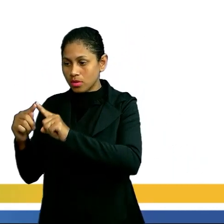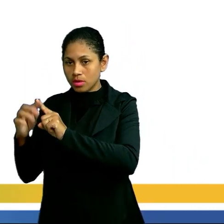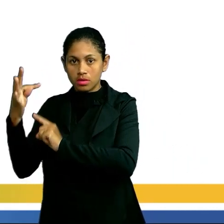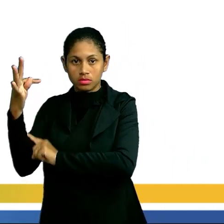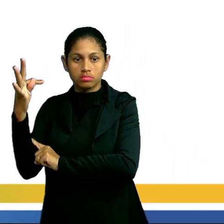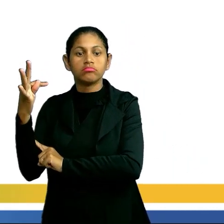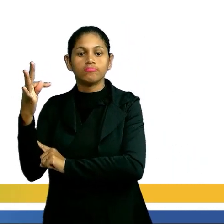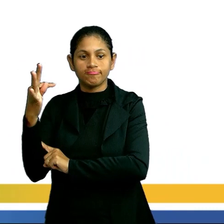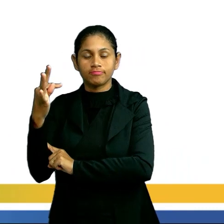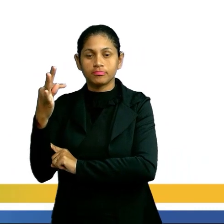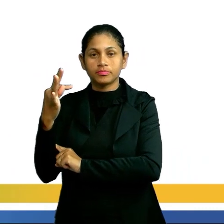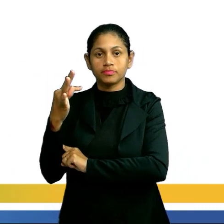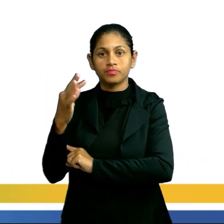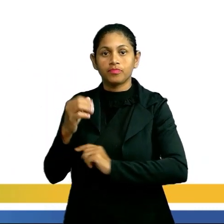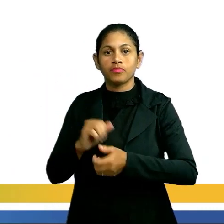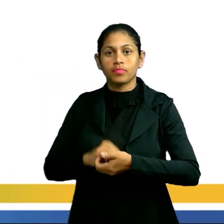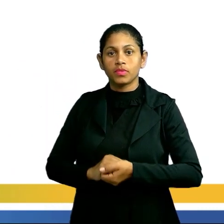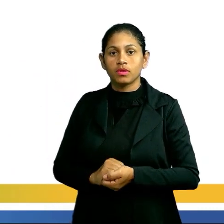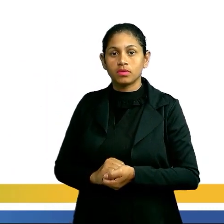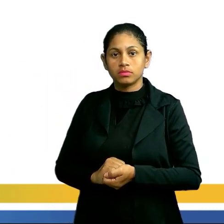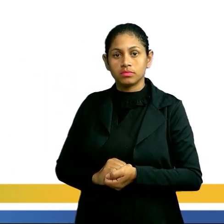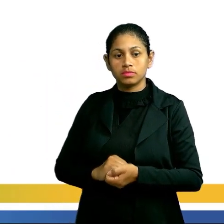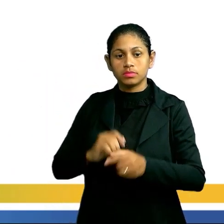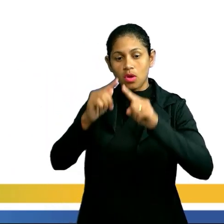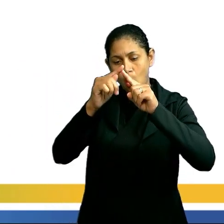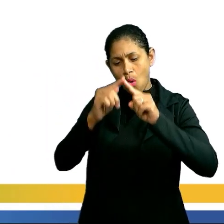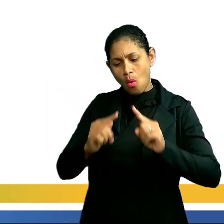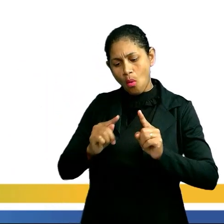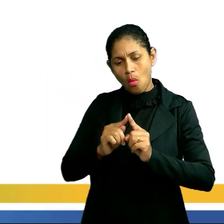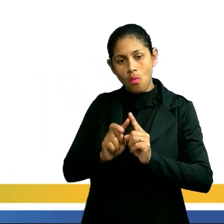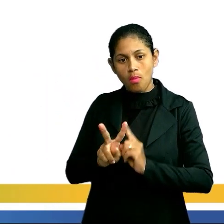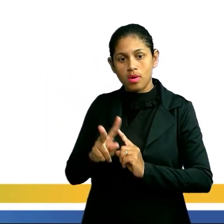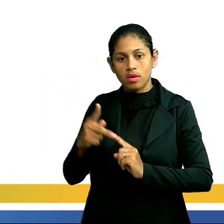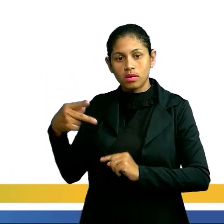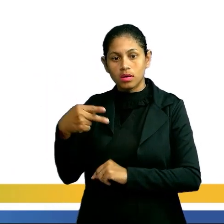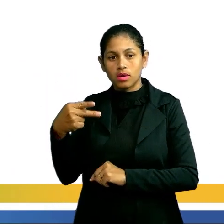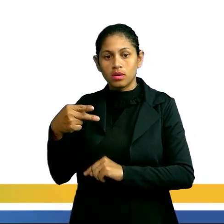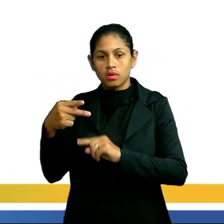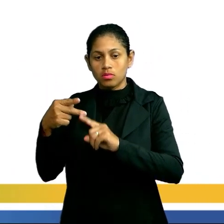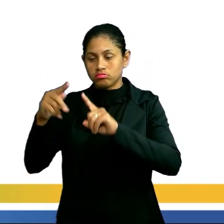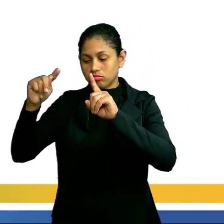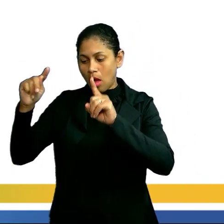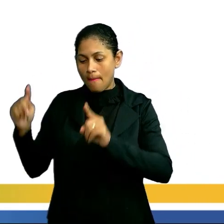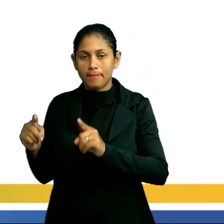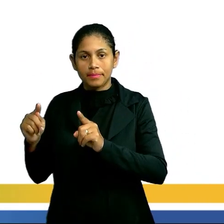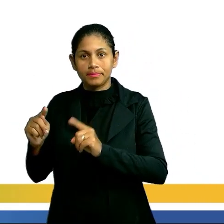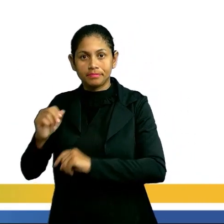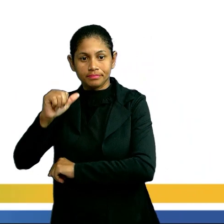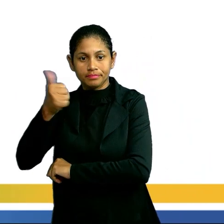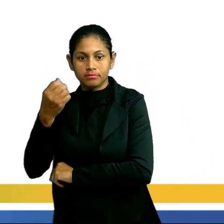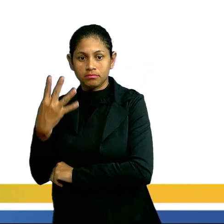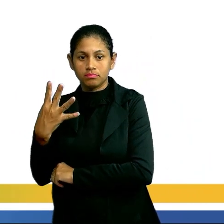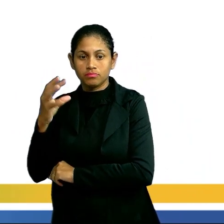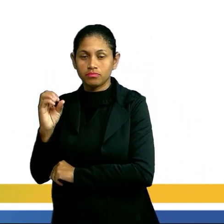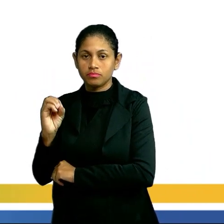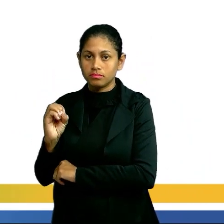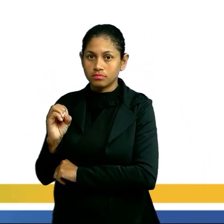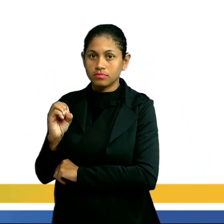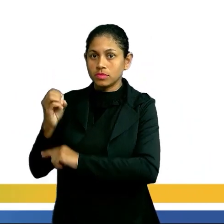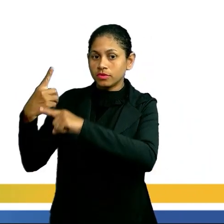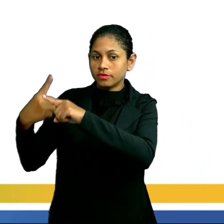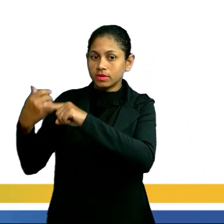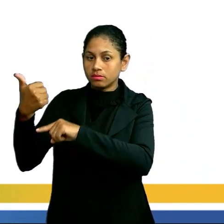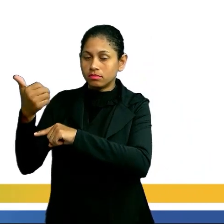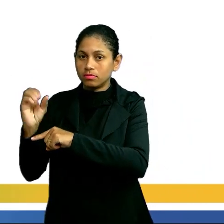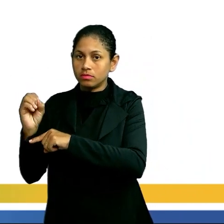ser igual ao volume inicial, que foi 140 vezes 10 elevado a 3, o coeficiente de dilatação